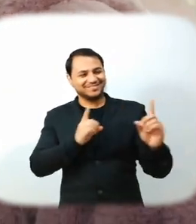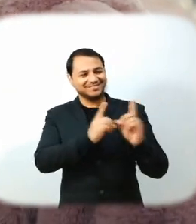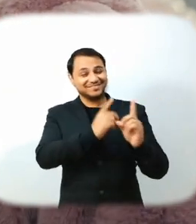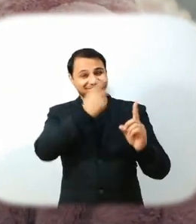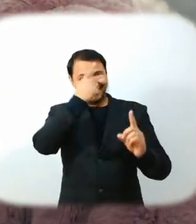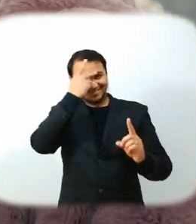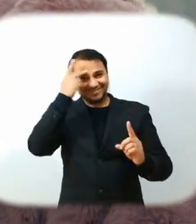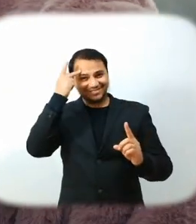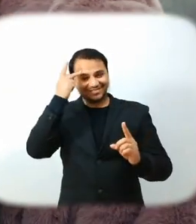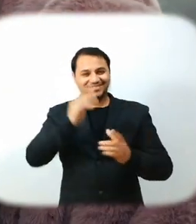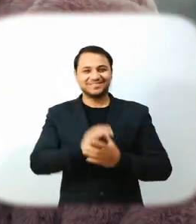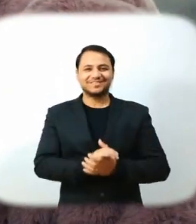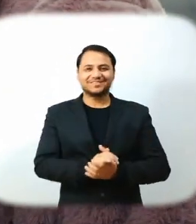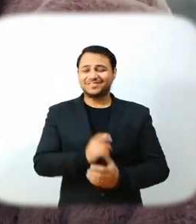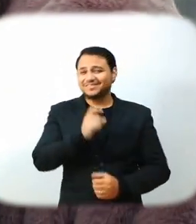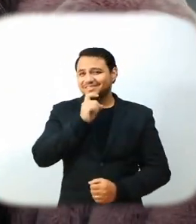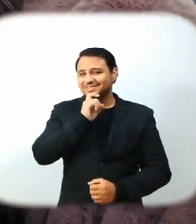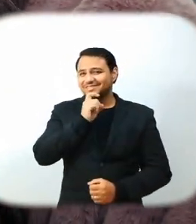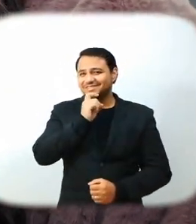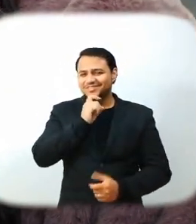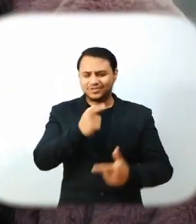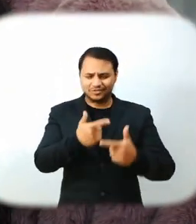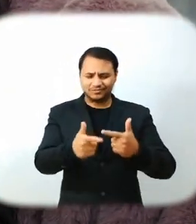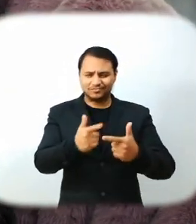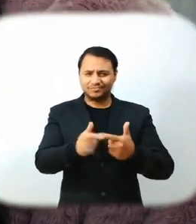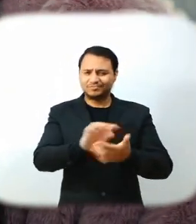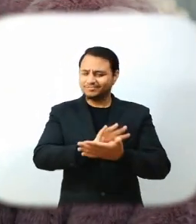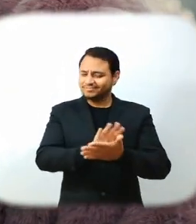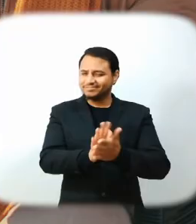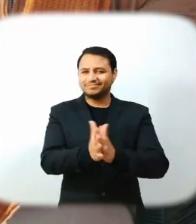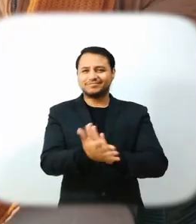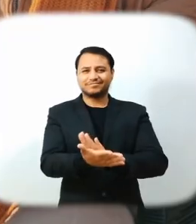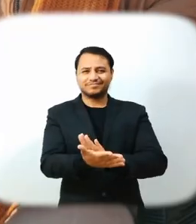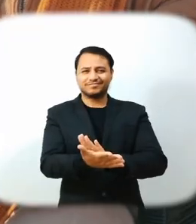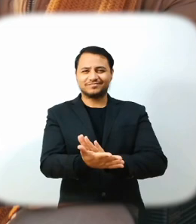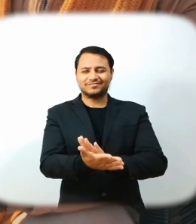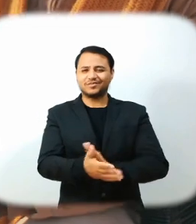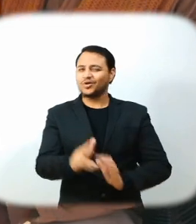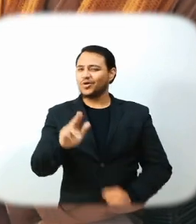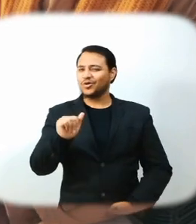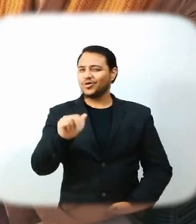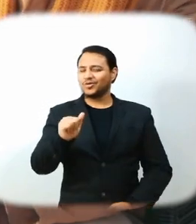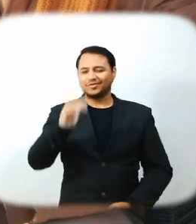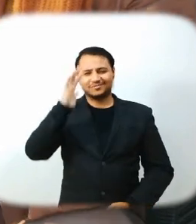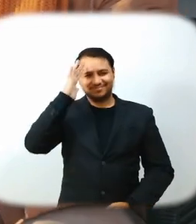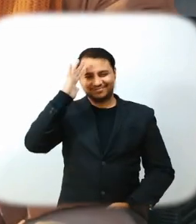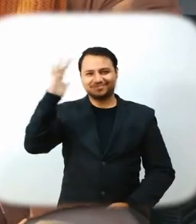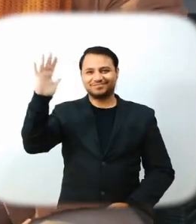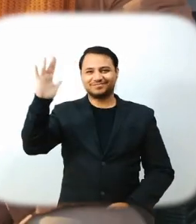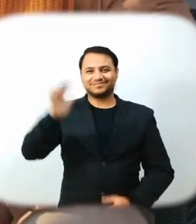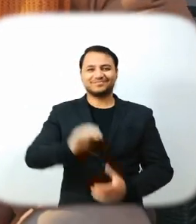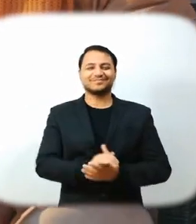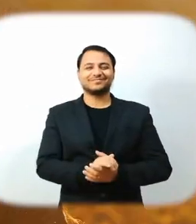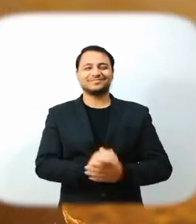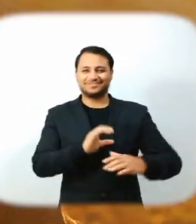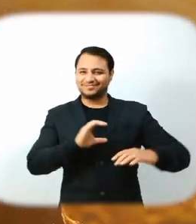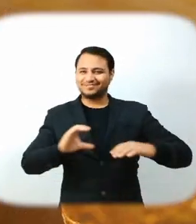apertados e muito calor humano. Que o inverno congele todos os nossos males, mas nunca os